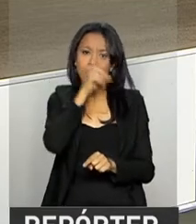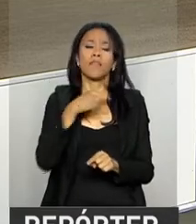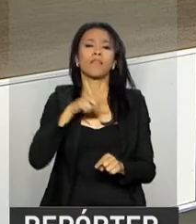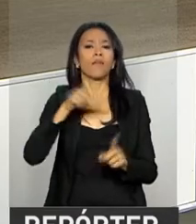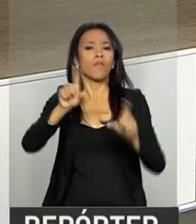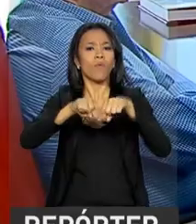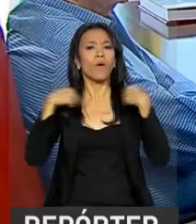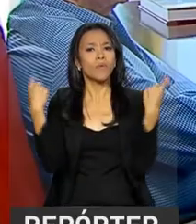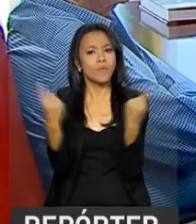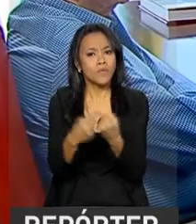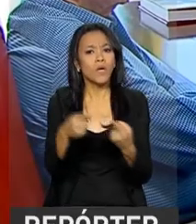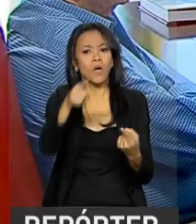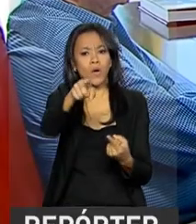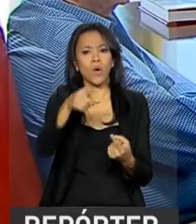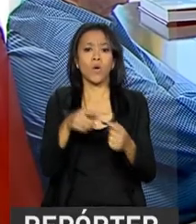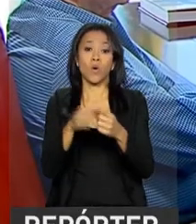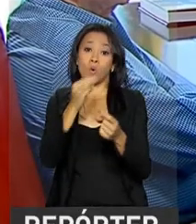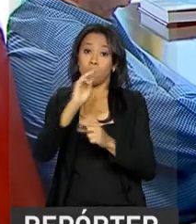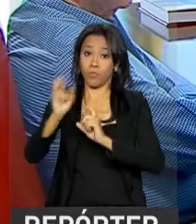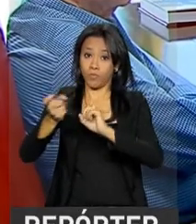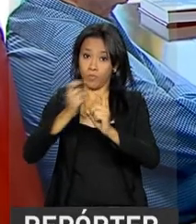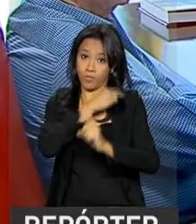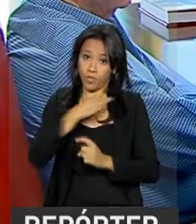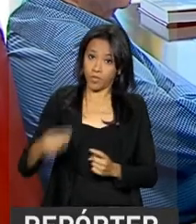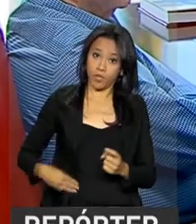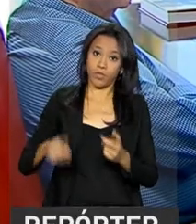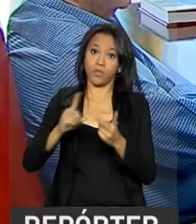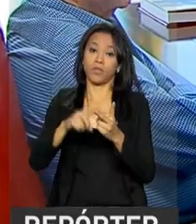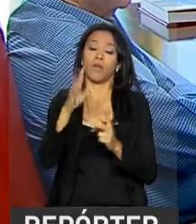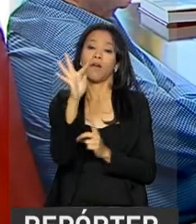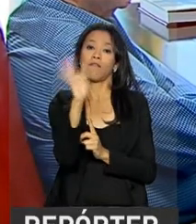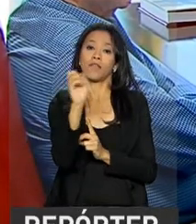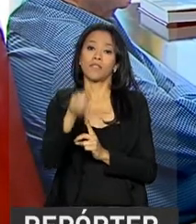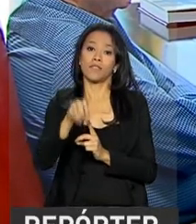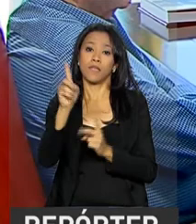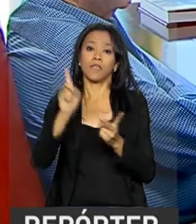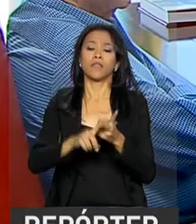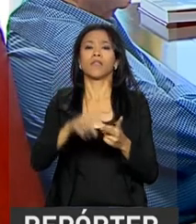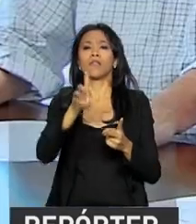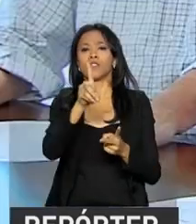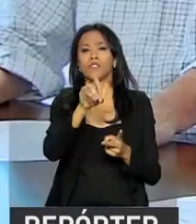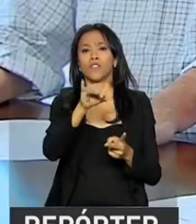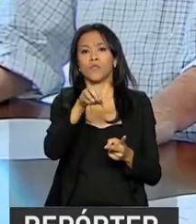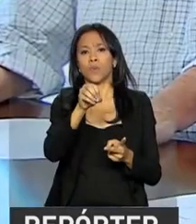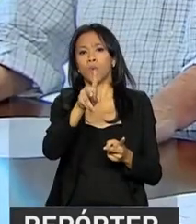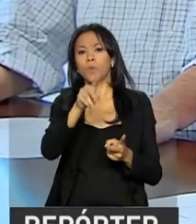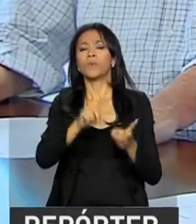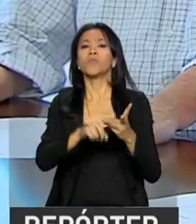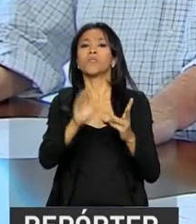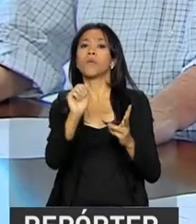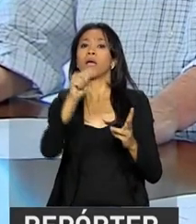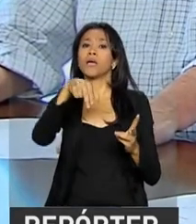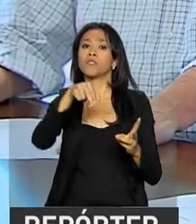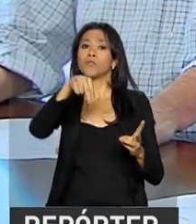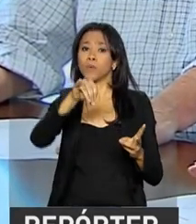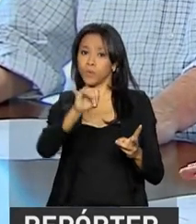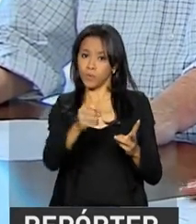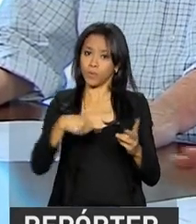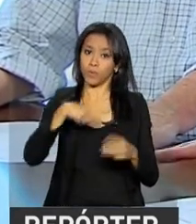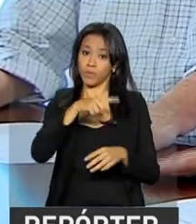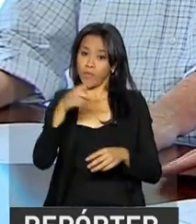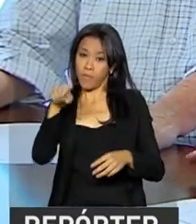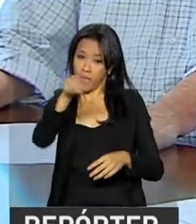e henrique meirelles do planejamento de oliveira e da secretaria de governo antônio imbassahy eles